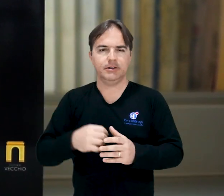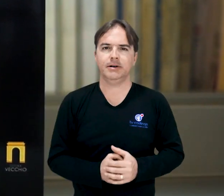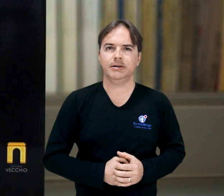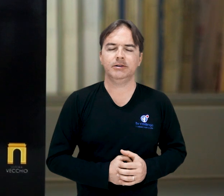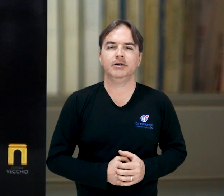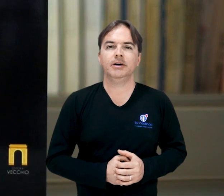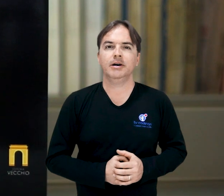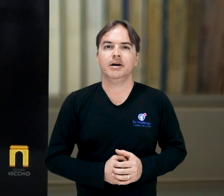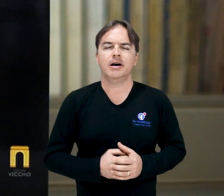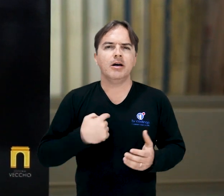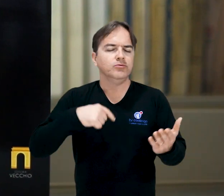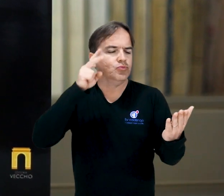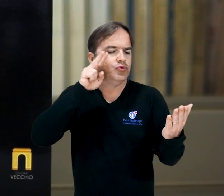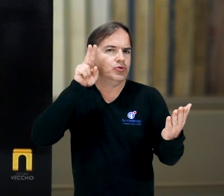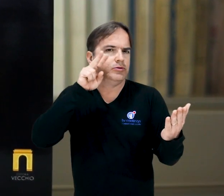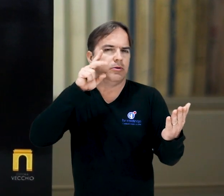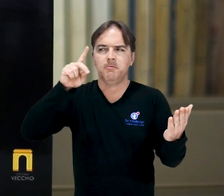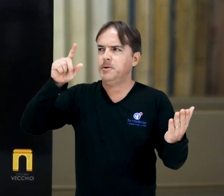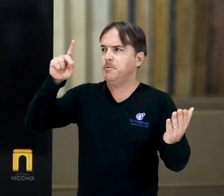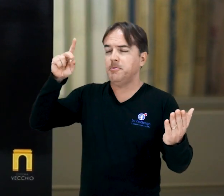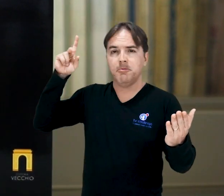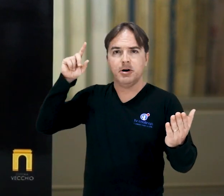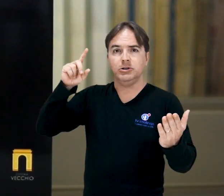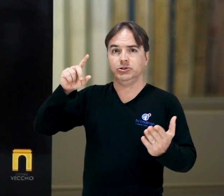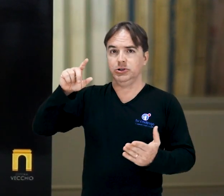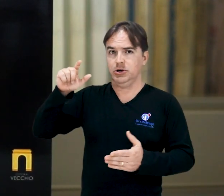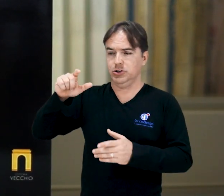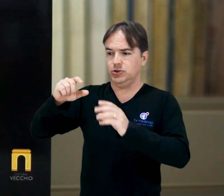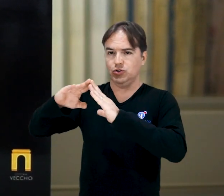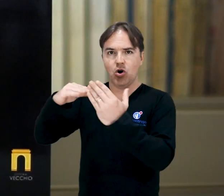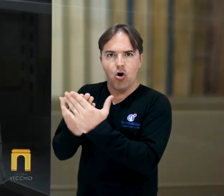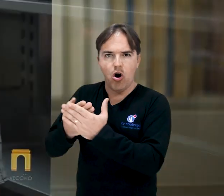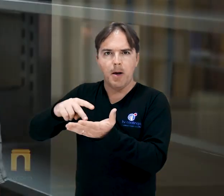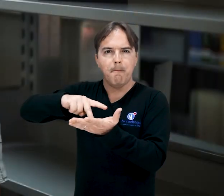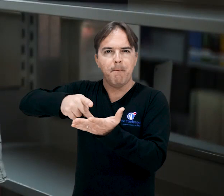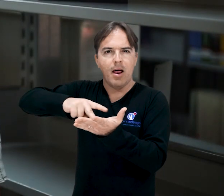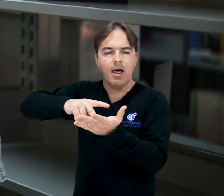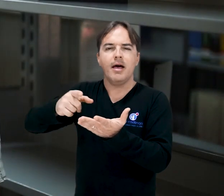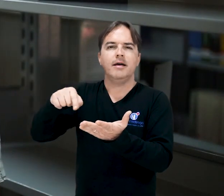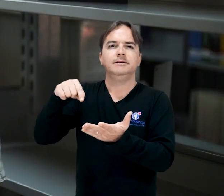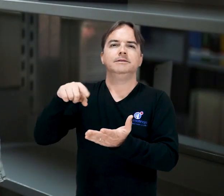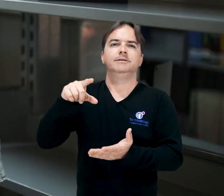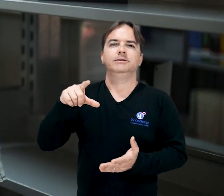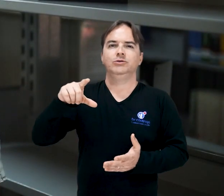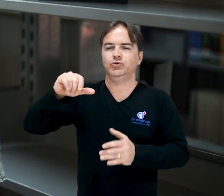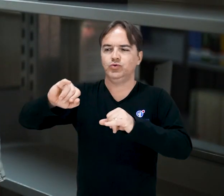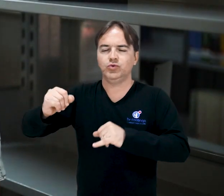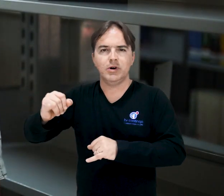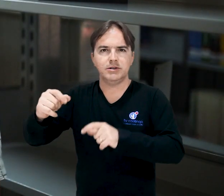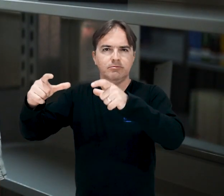e retrata a memória da Escola de Balé Geraldo Pontes, criada em 1978, no centenário de